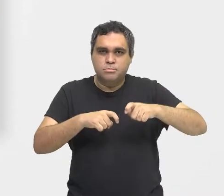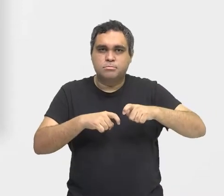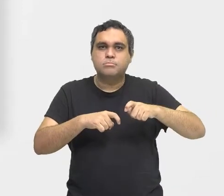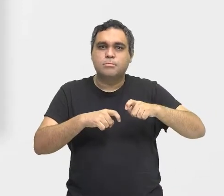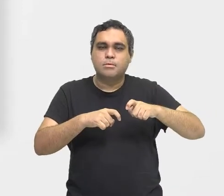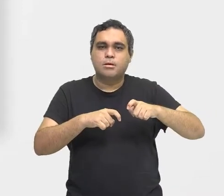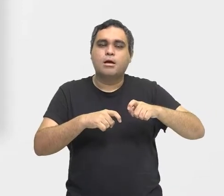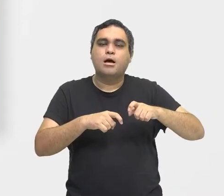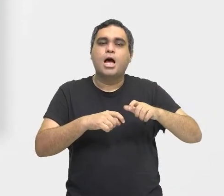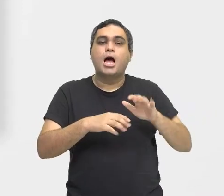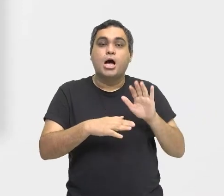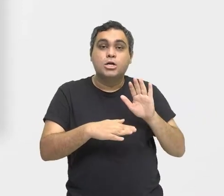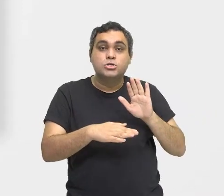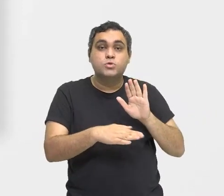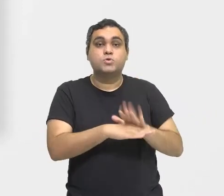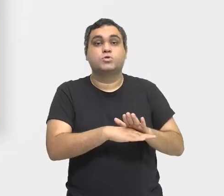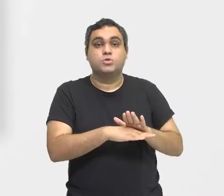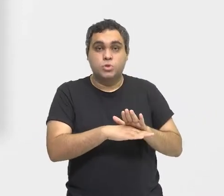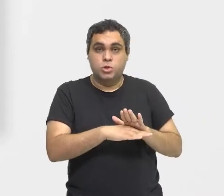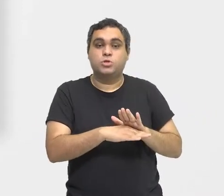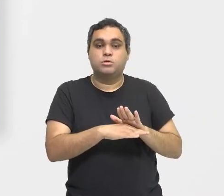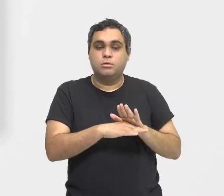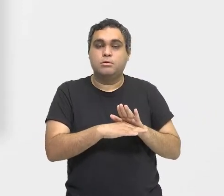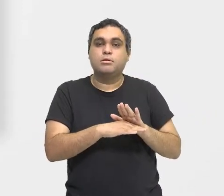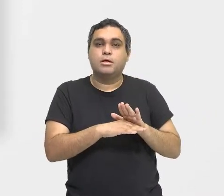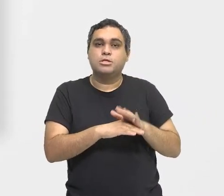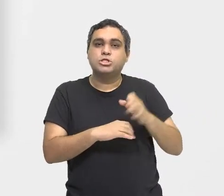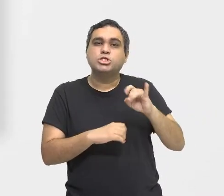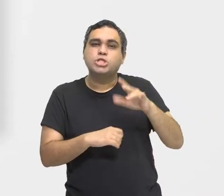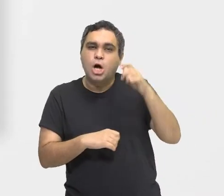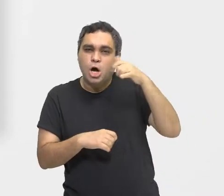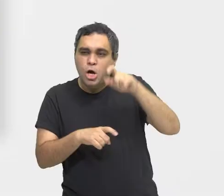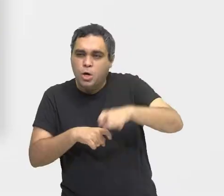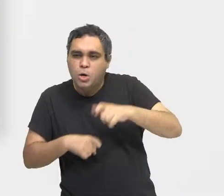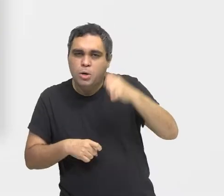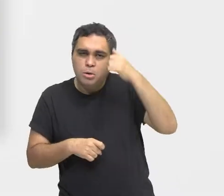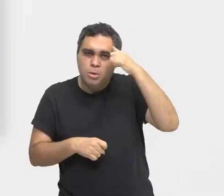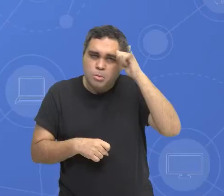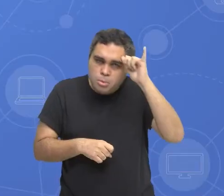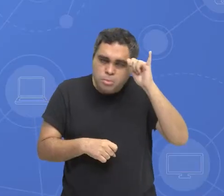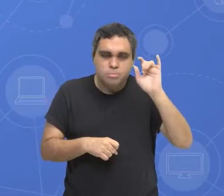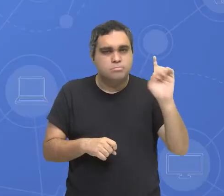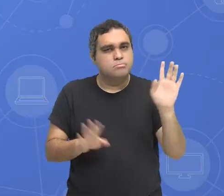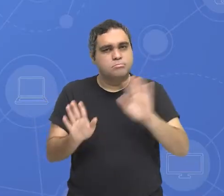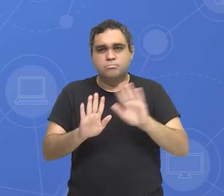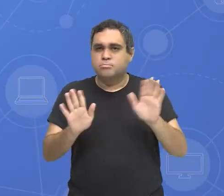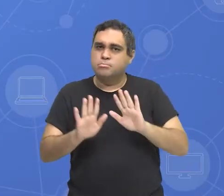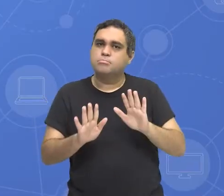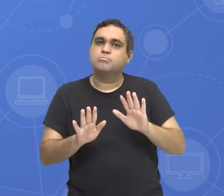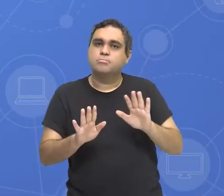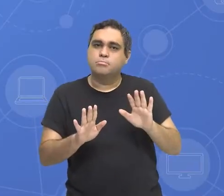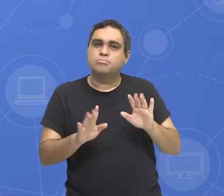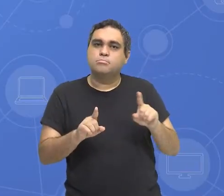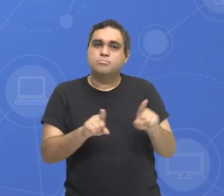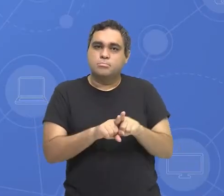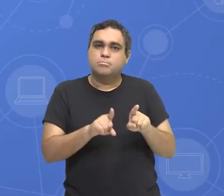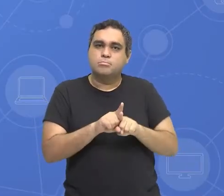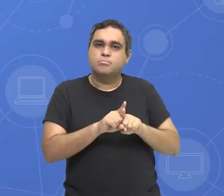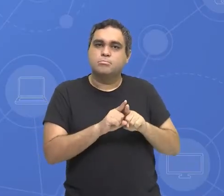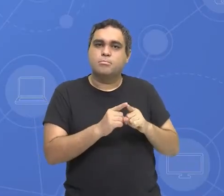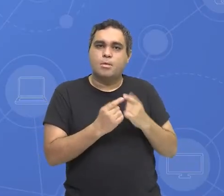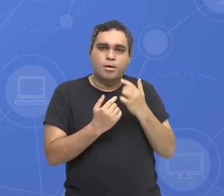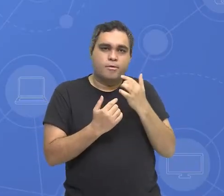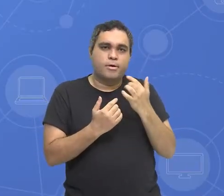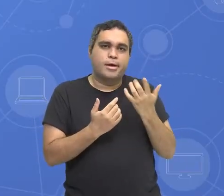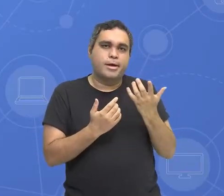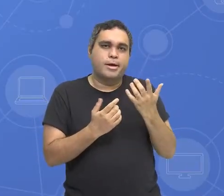né? Não ficando aí somente na parte de agricultura, de pecuária, mas indo para esse processo da agricultura também. Tá?